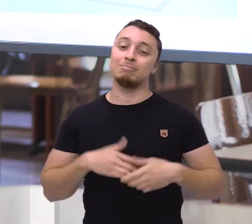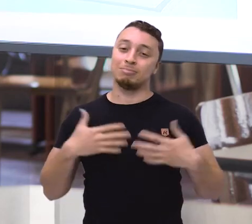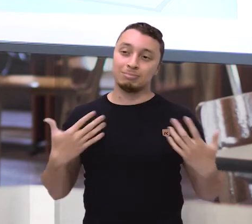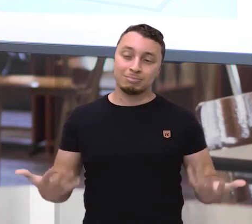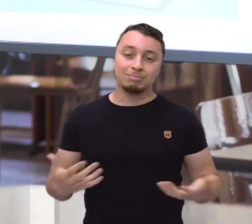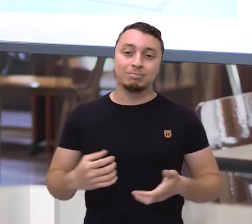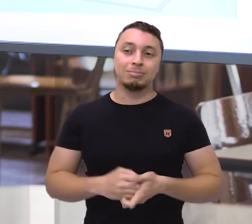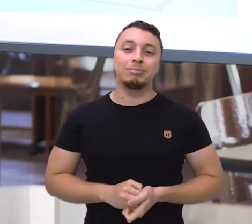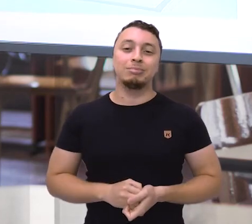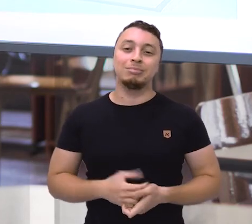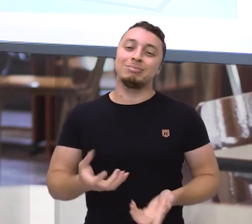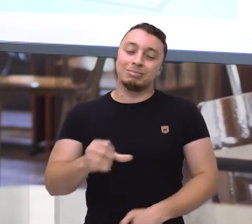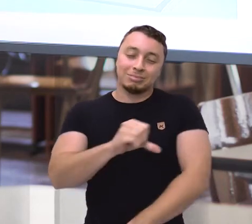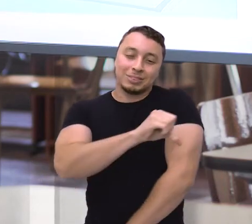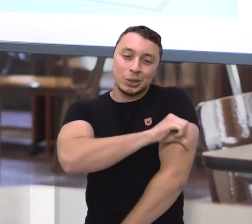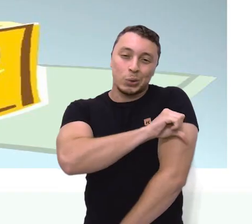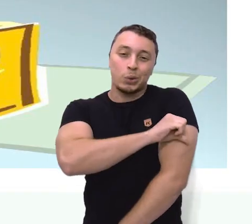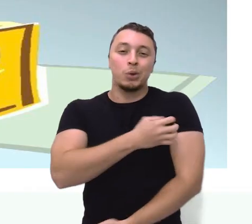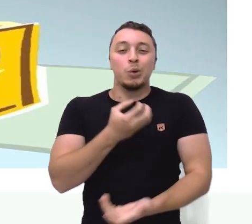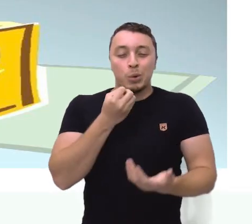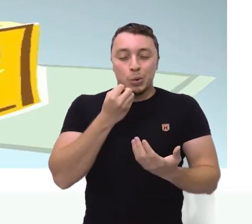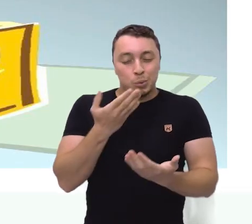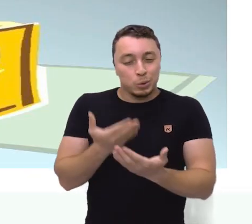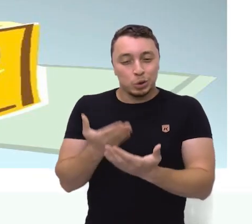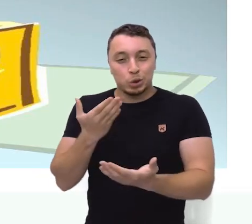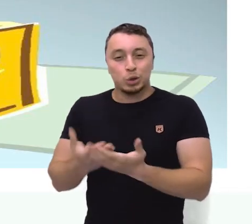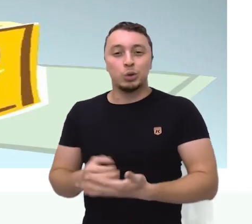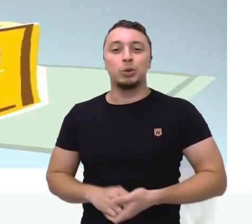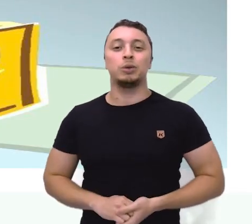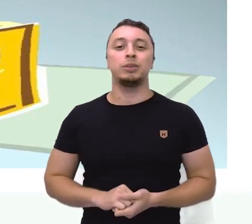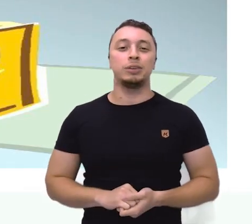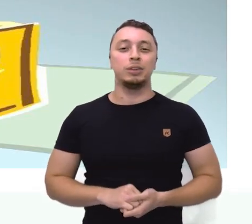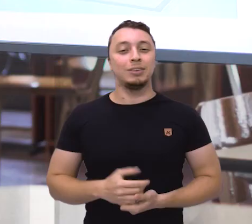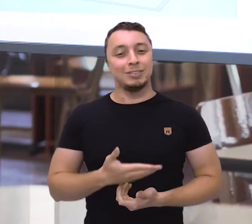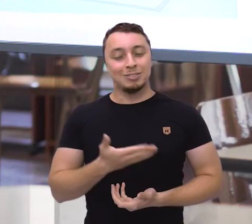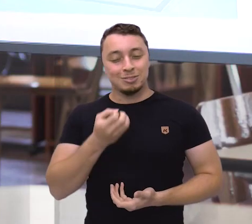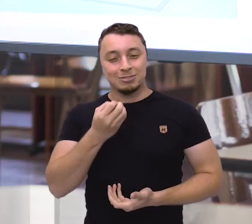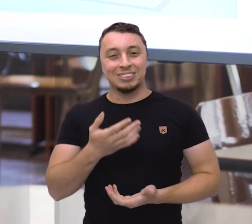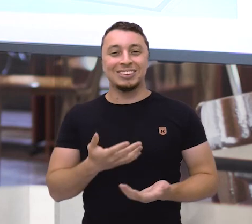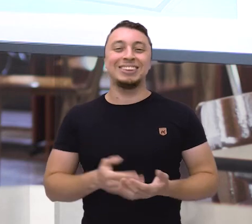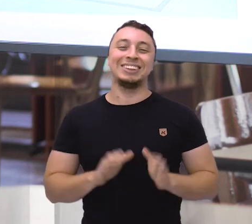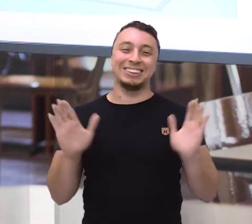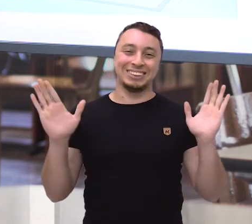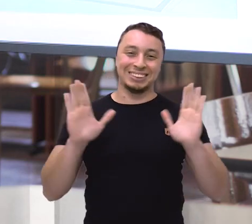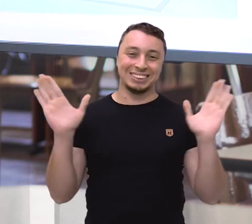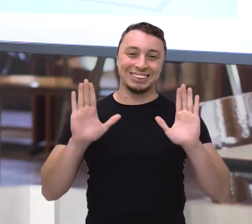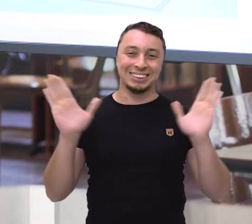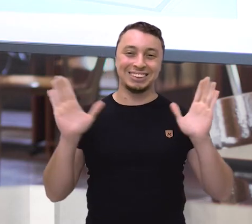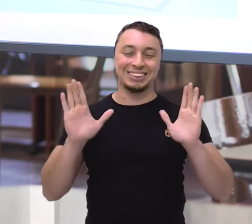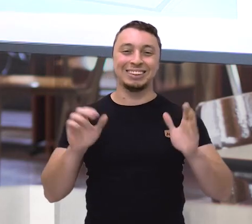Pois bem, meus queridos do 9º ano, bons estudos, aproveitem bem e até a próxima aula.